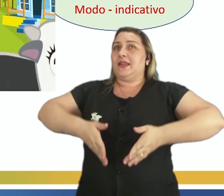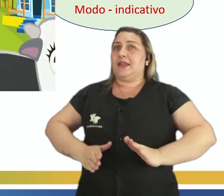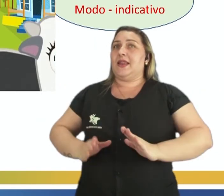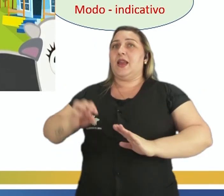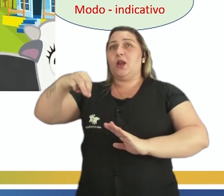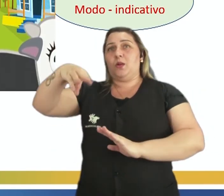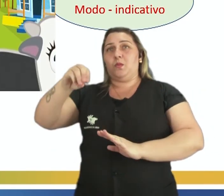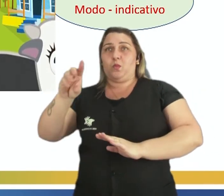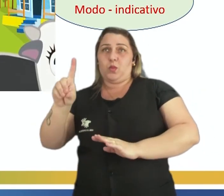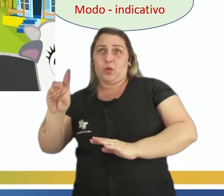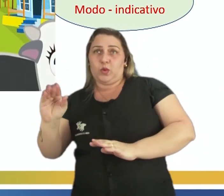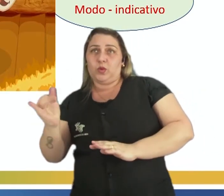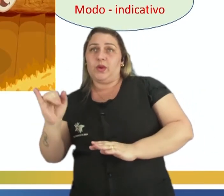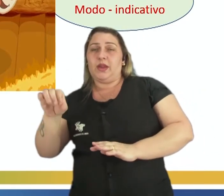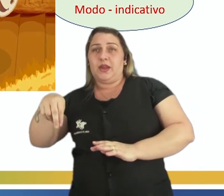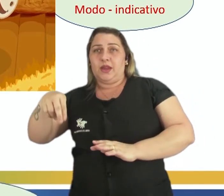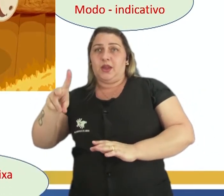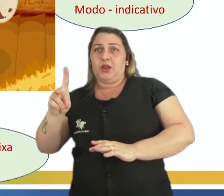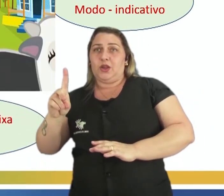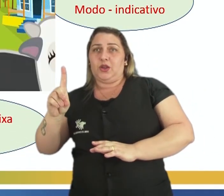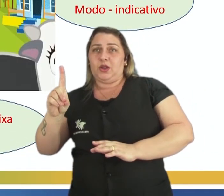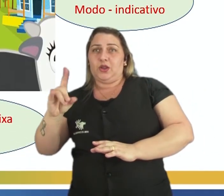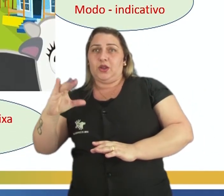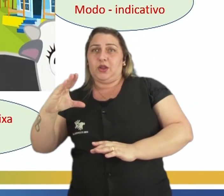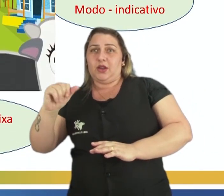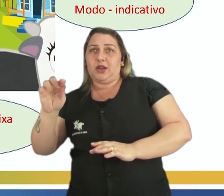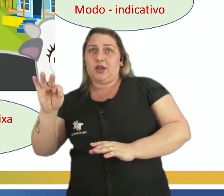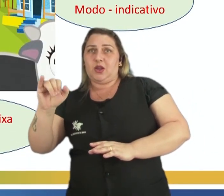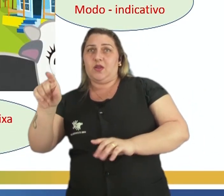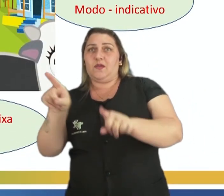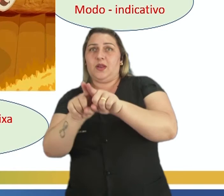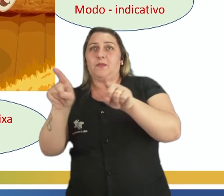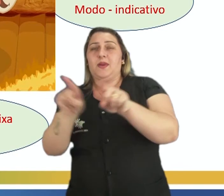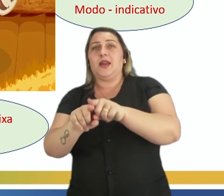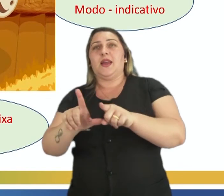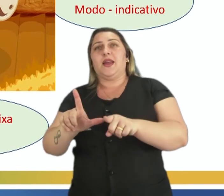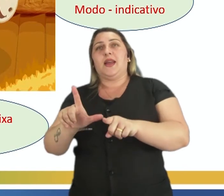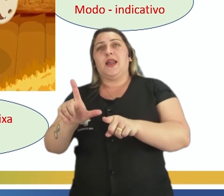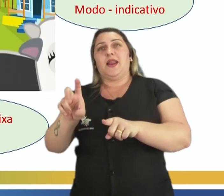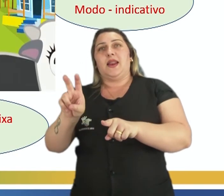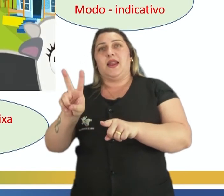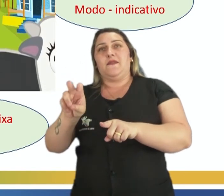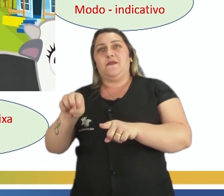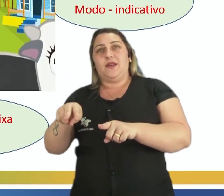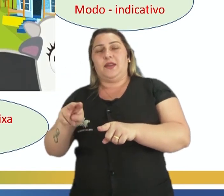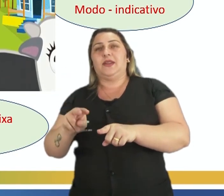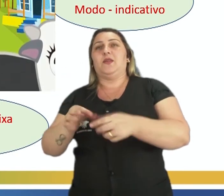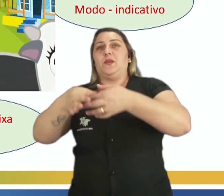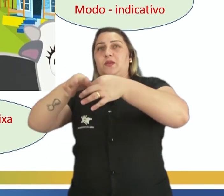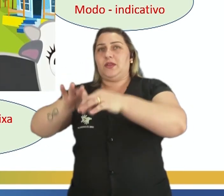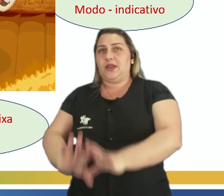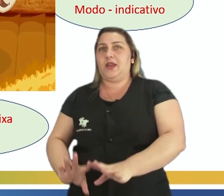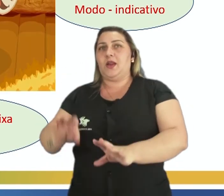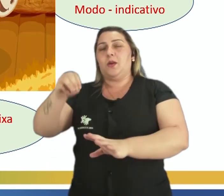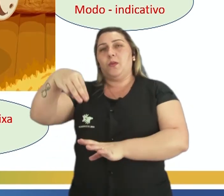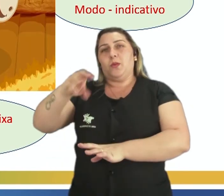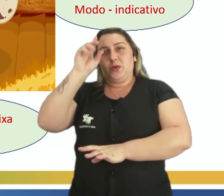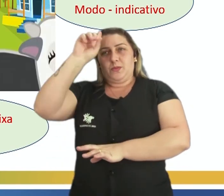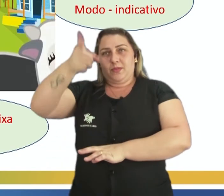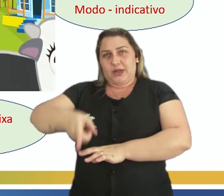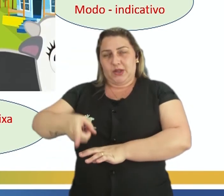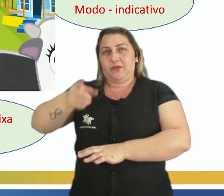verbo nasceu, que está no modo indicativo, e também temos o verbo levanta e o verbo deixa, que estão no